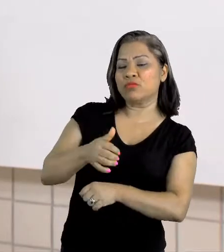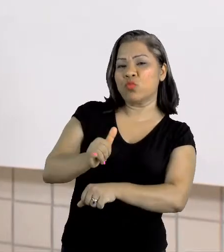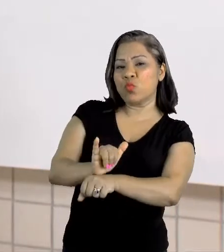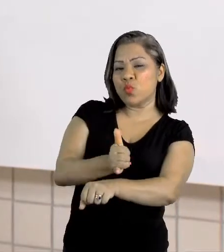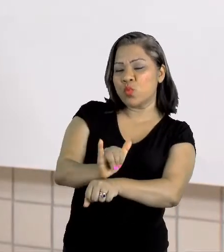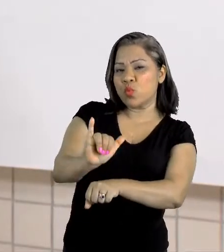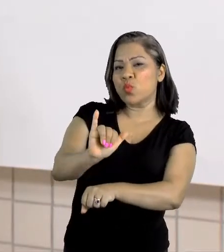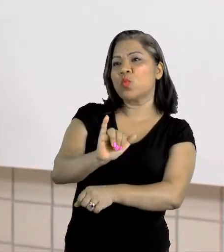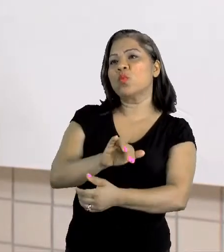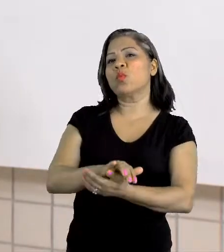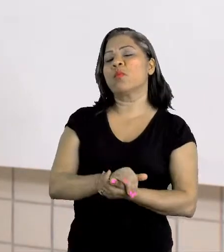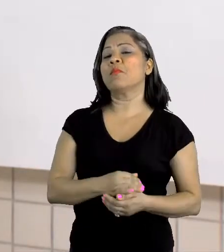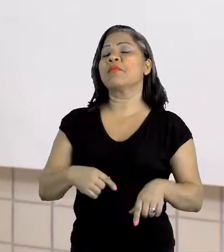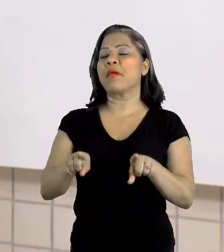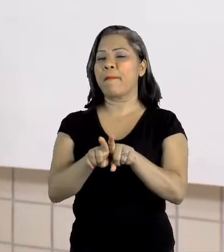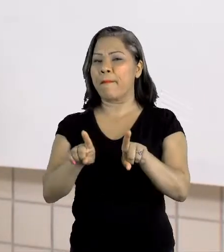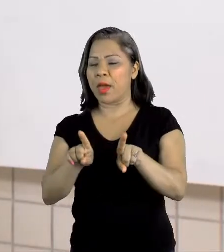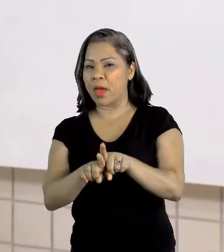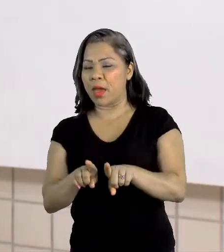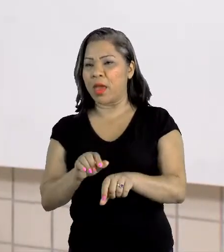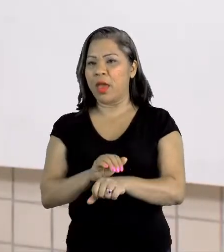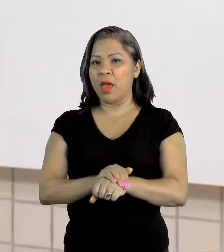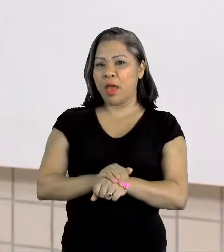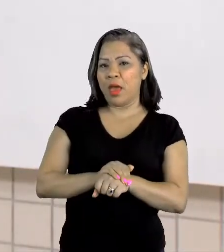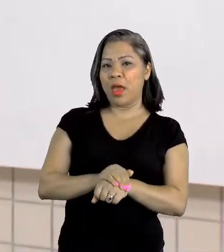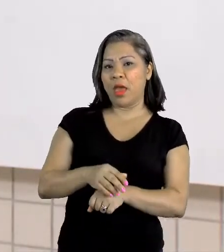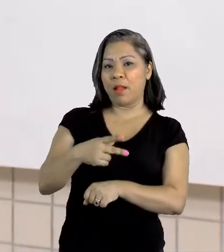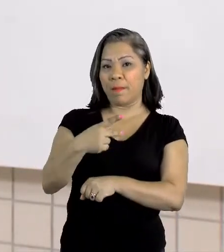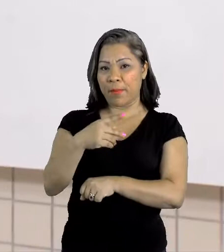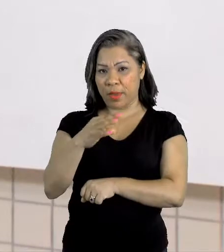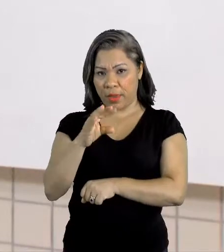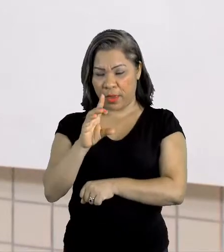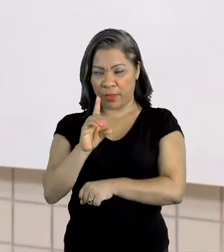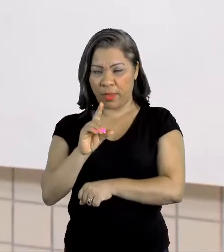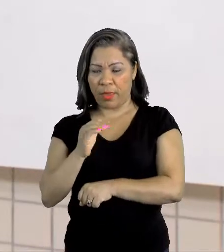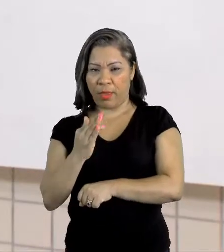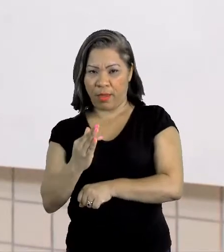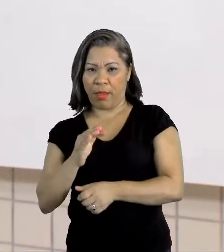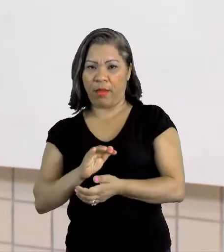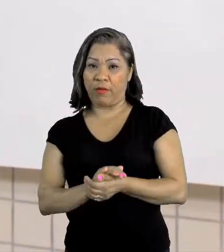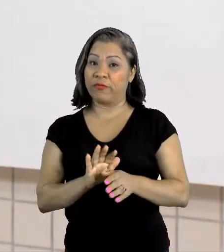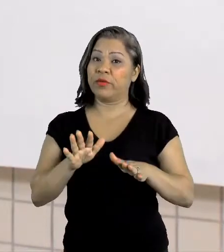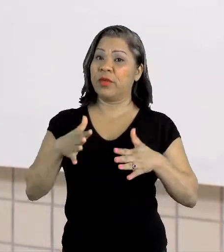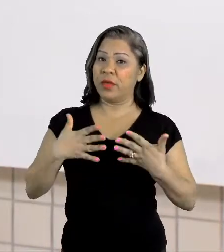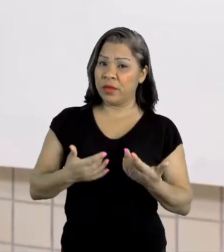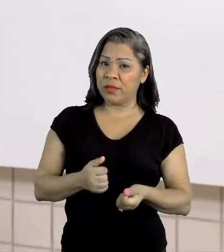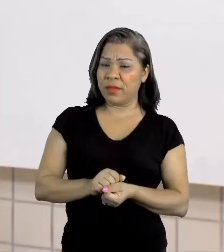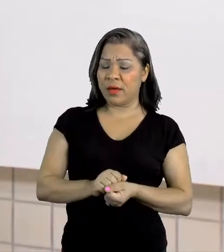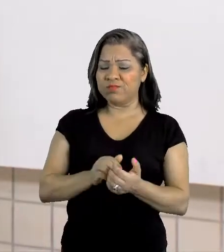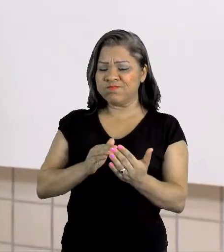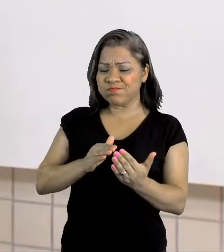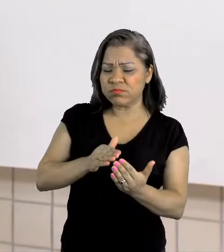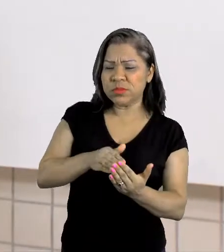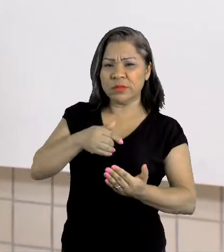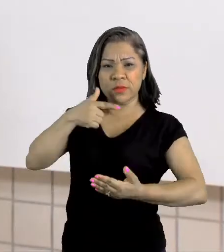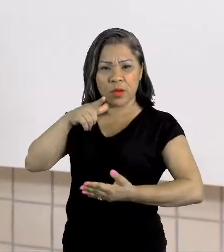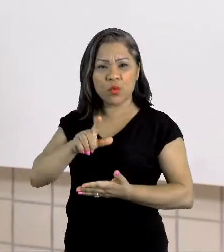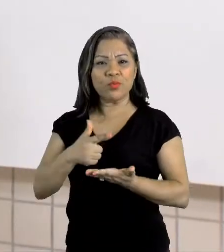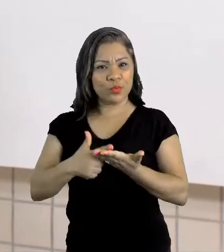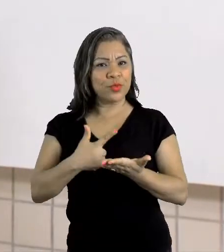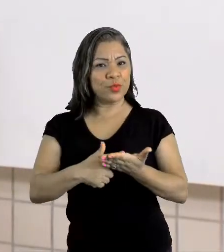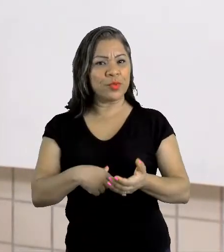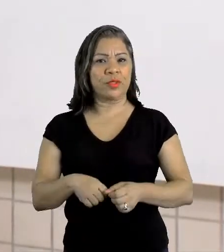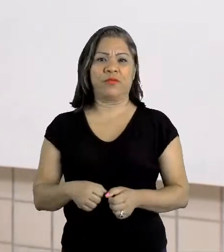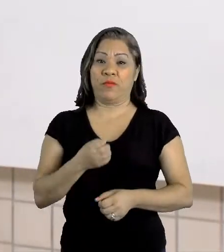ela por PDF, né? Então, tenta adquirir esse livro, é sempre bom ter ele em casa,